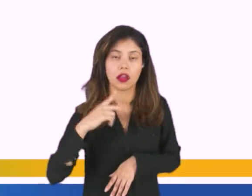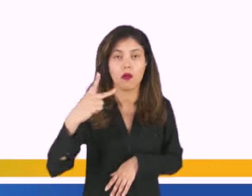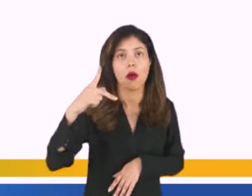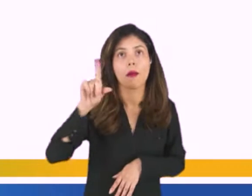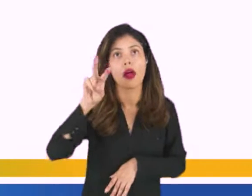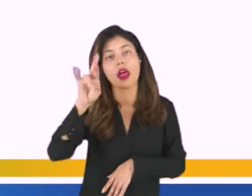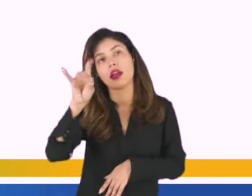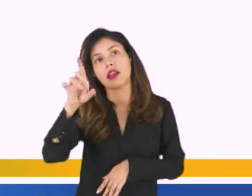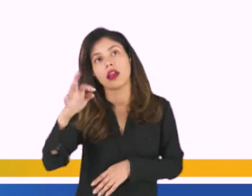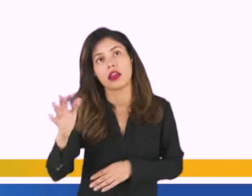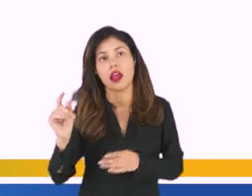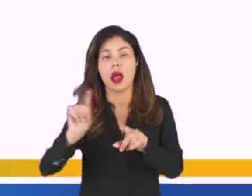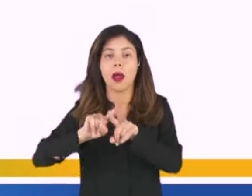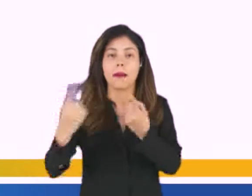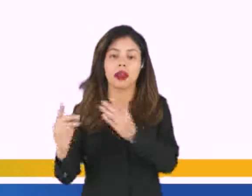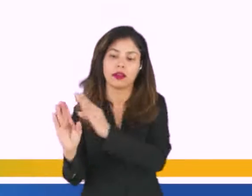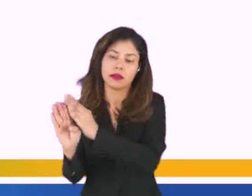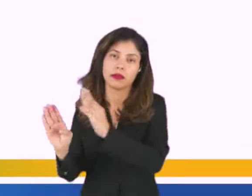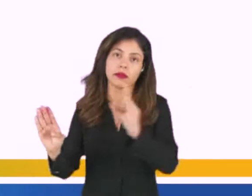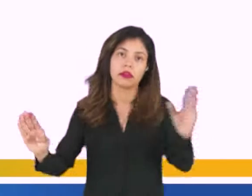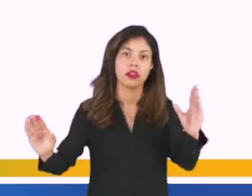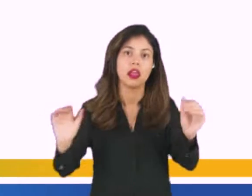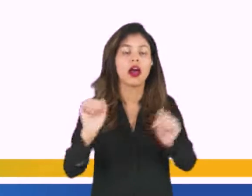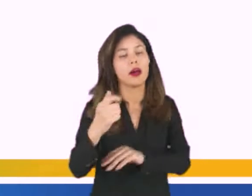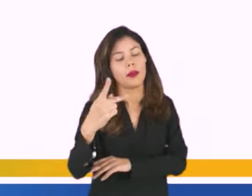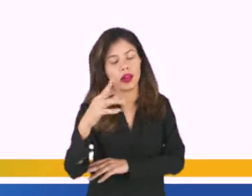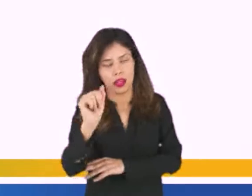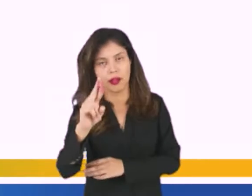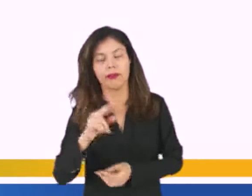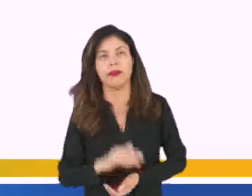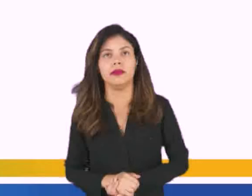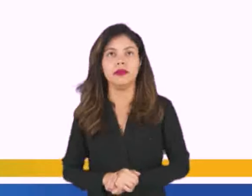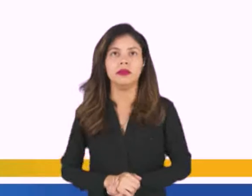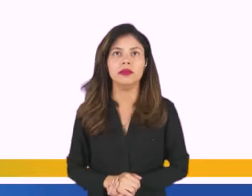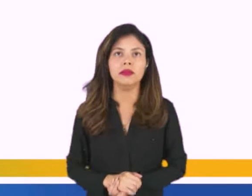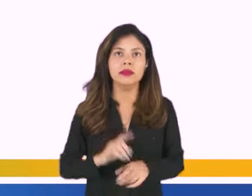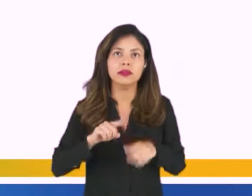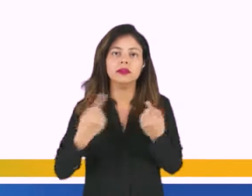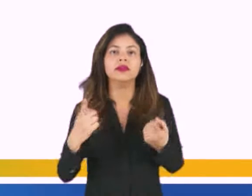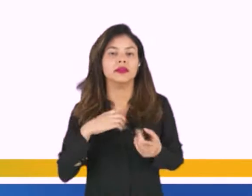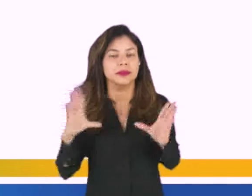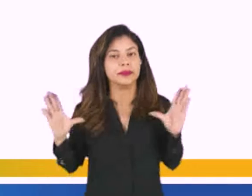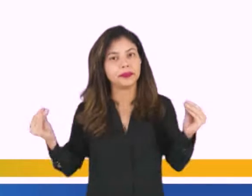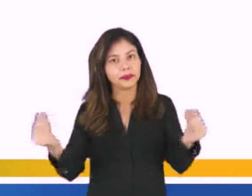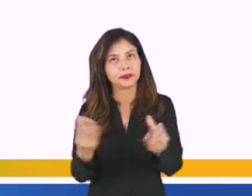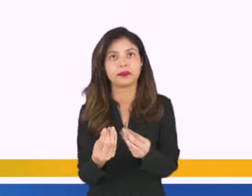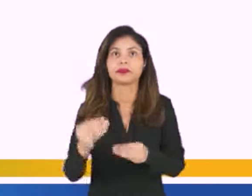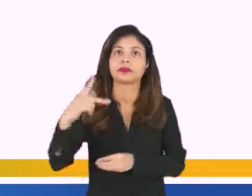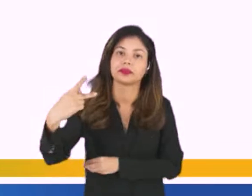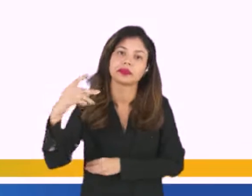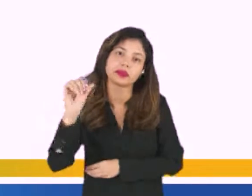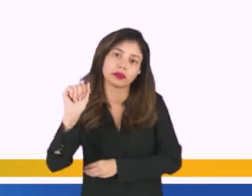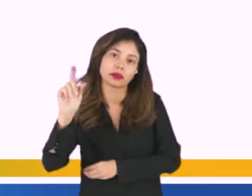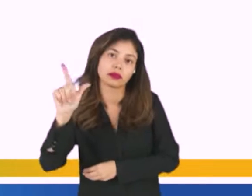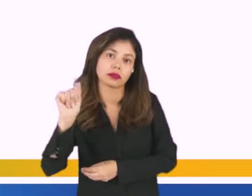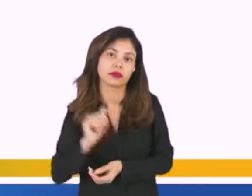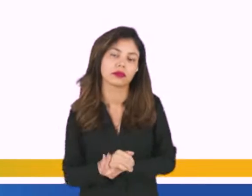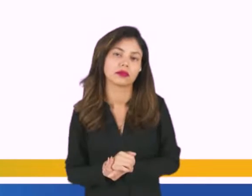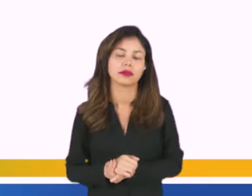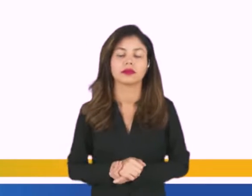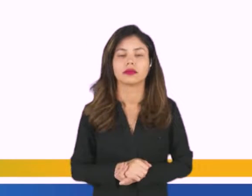polaridade, porém essa parte é apolar, mas então existe uma polaridade nessa substância aqui, que é um